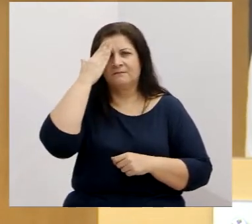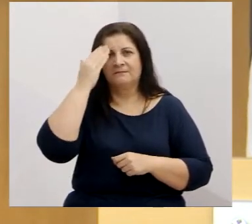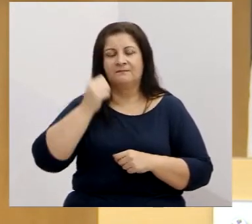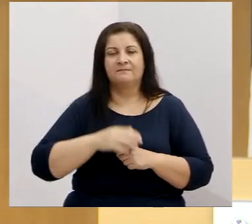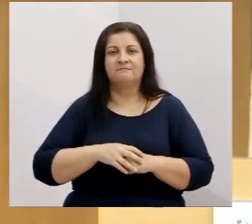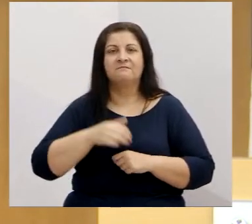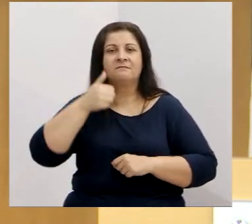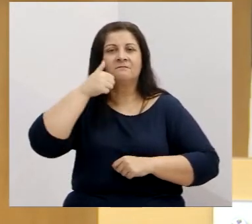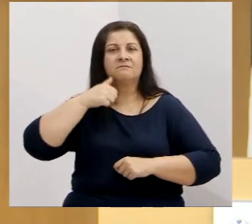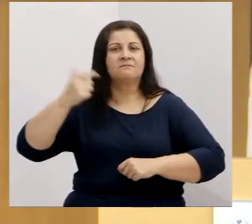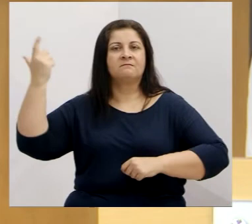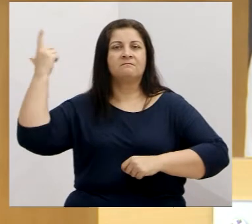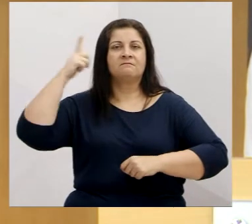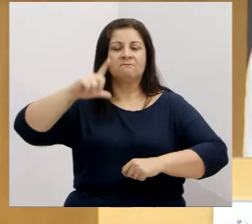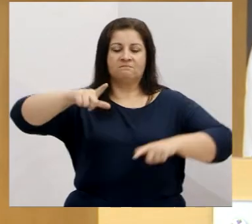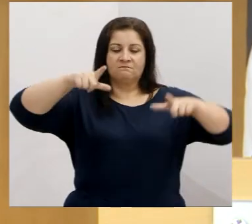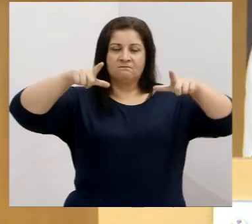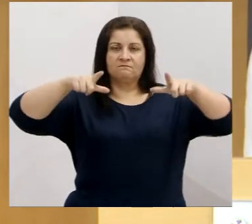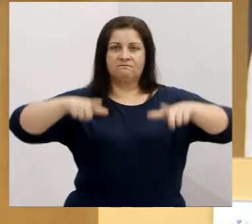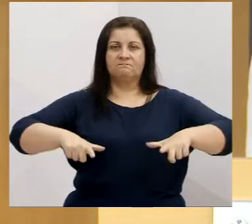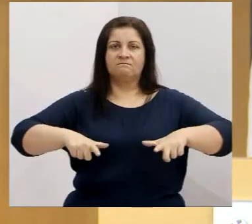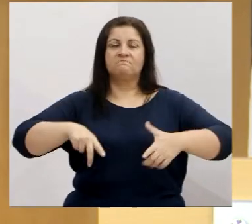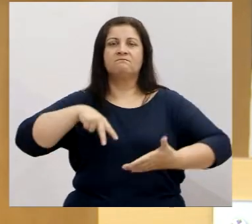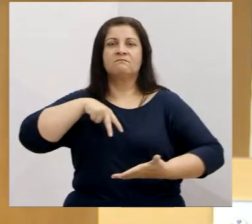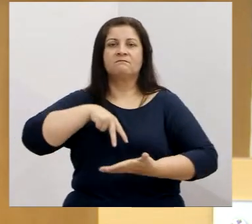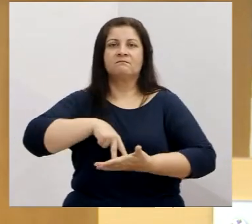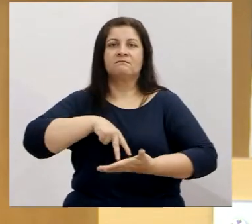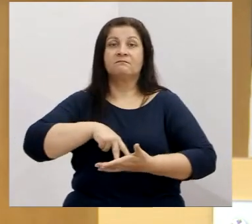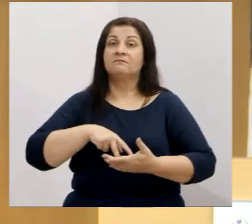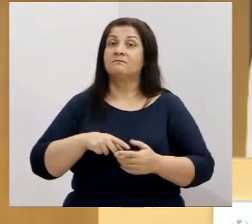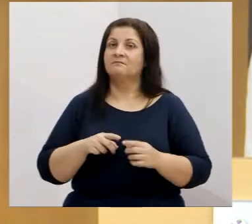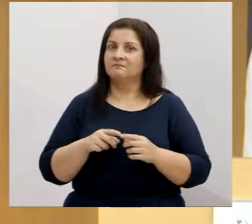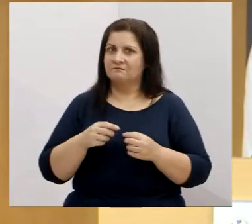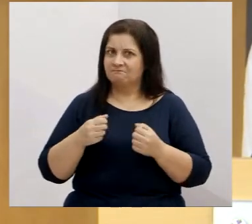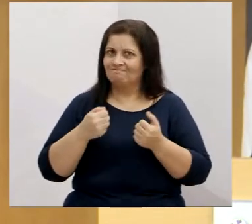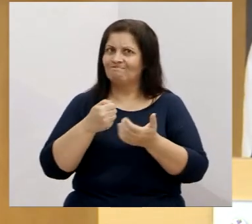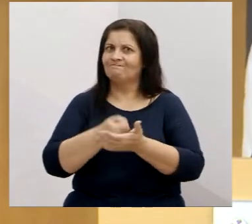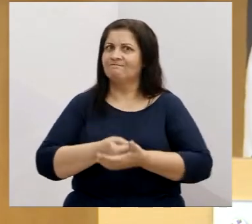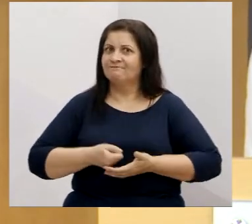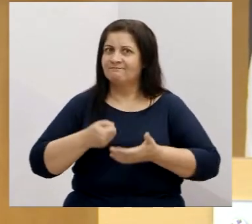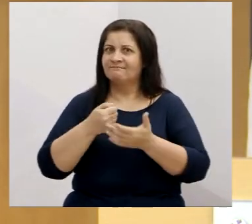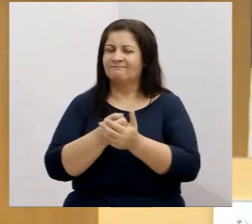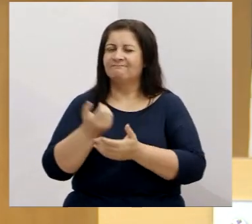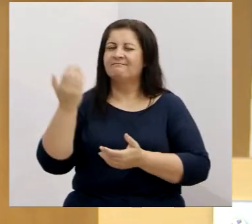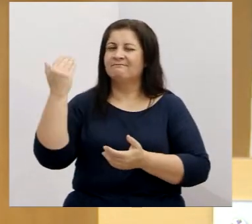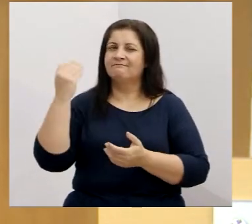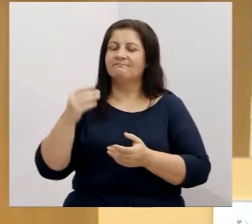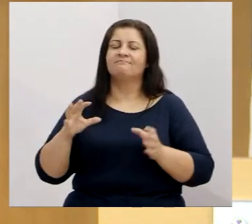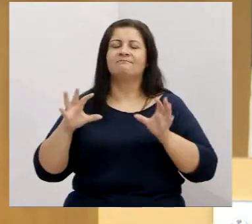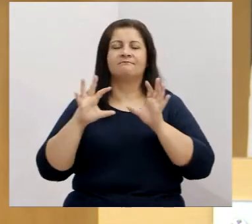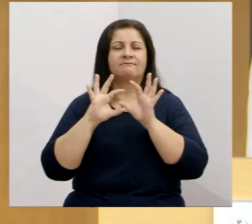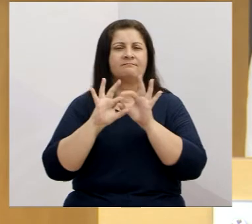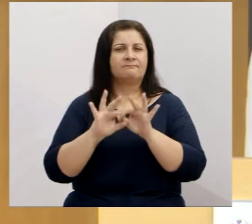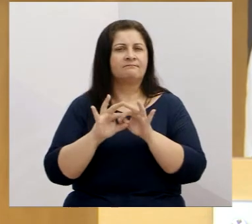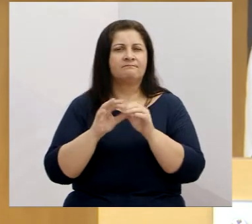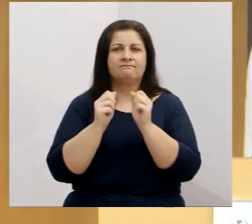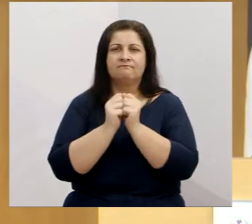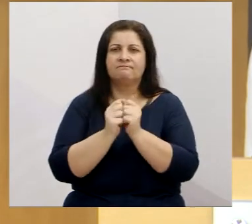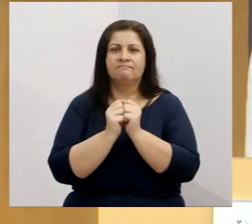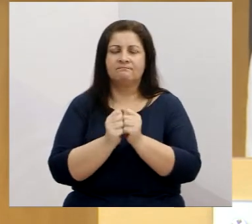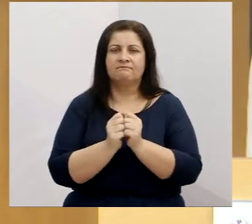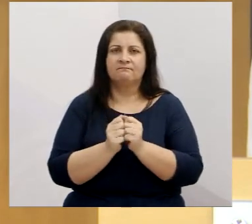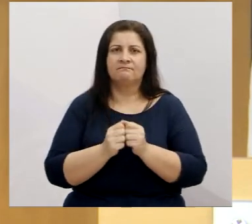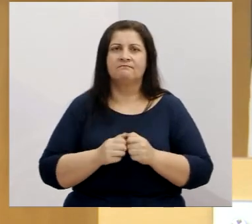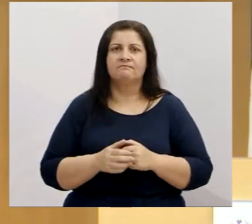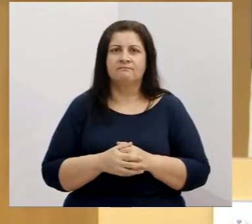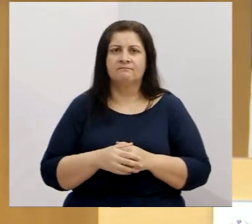mulheres conquistar o espaço que tem hoje na sociedade foi através de muita luta e muita União né Por volta de